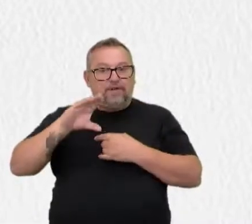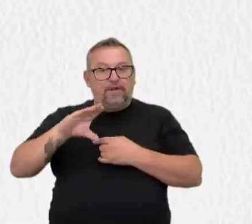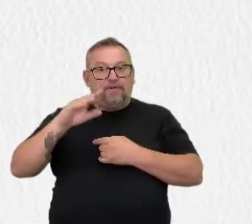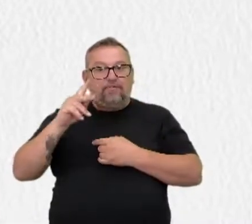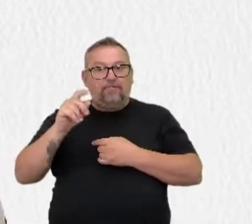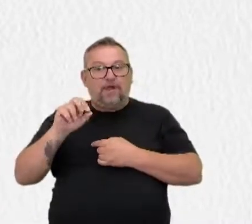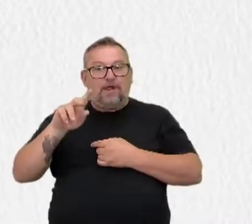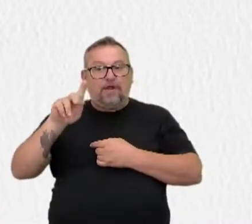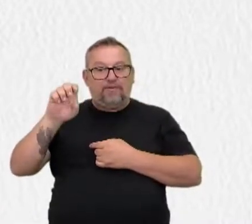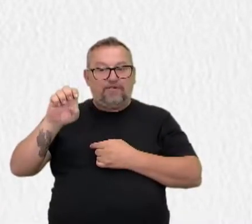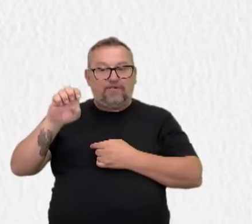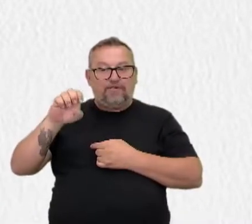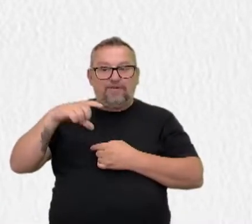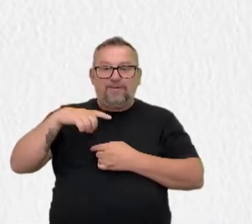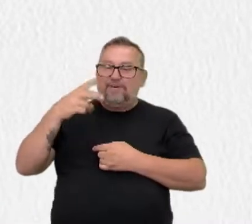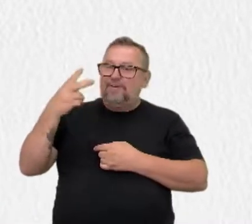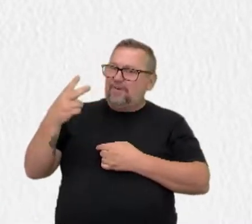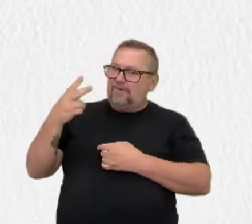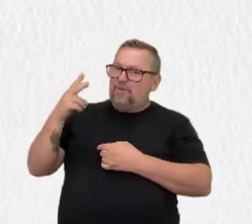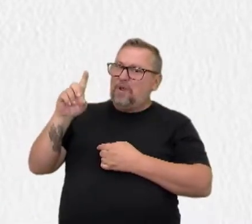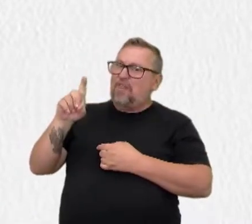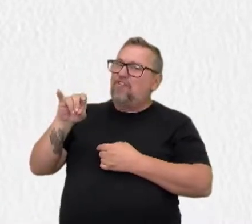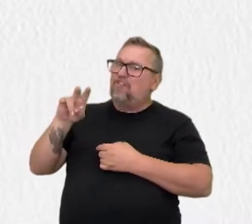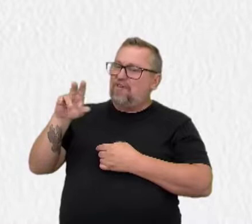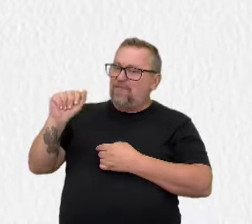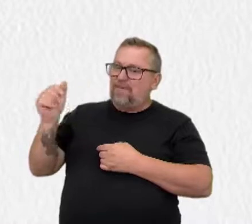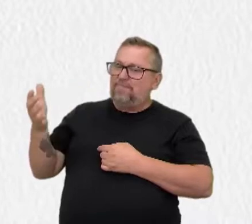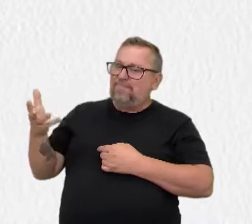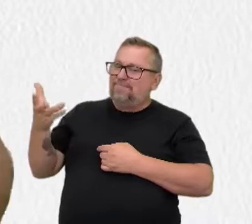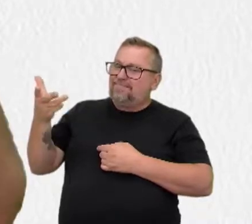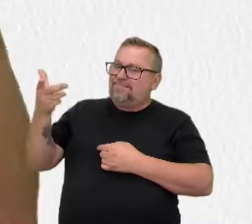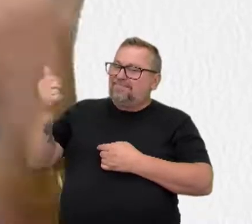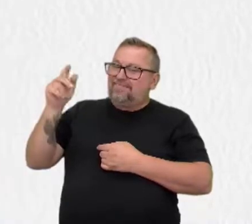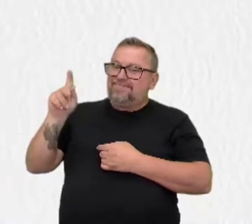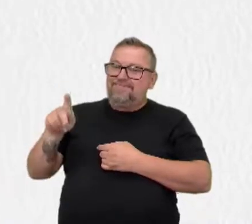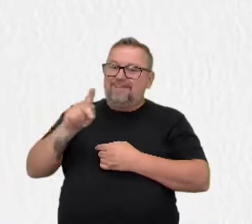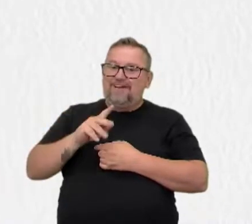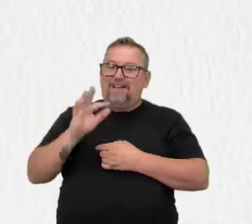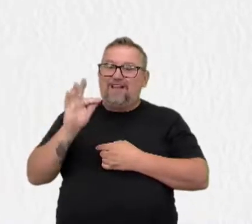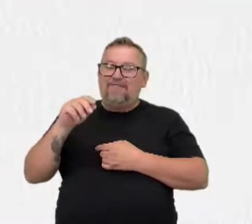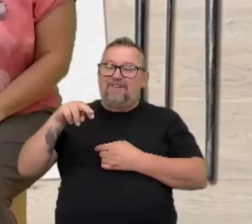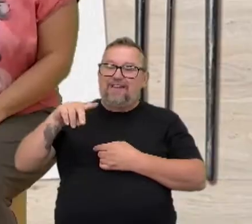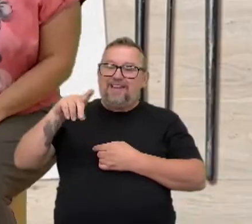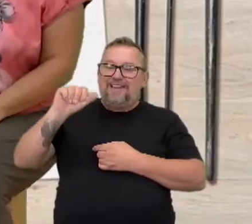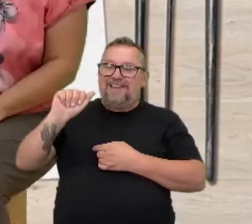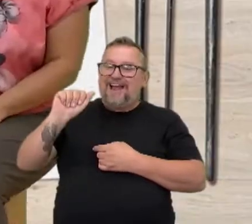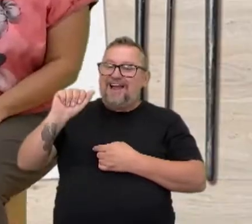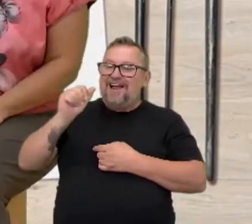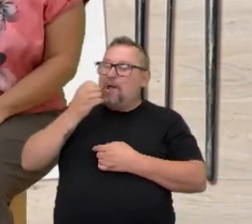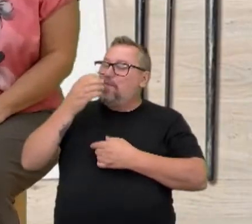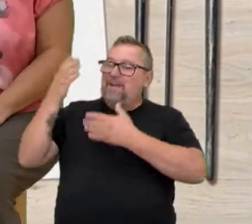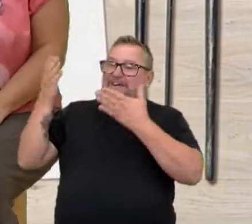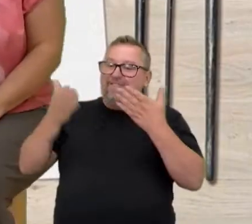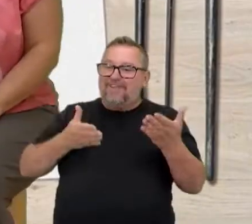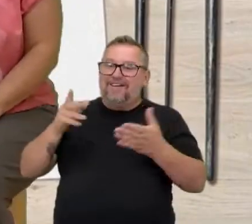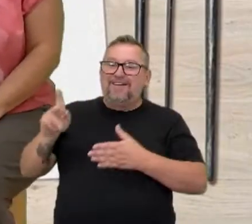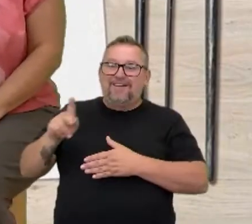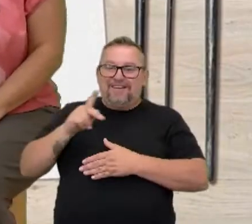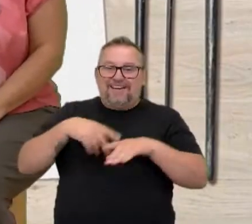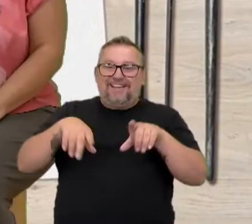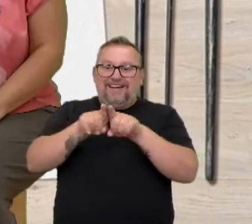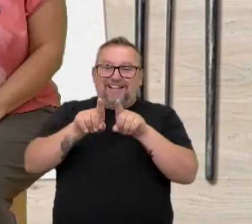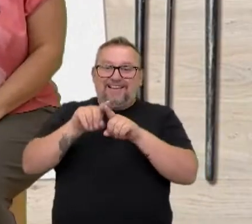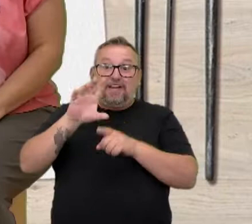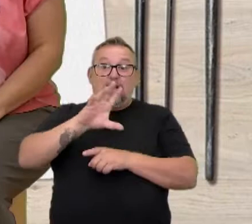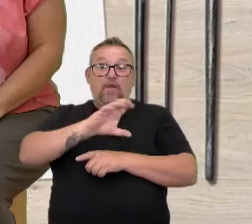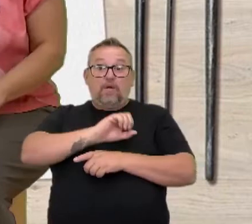eu tenho duas divas aqui comigo. A primeira delas é a Pro Fernanda. Seja bem-vinda, Pro Fernanda. Obrigada, adorei o convite. Bora